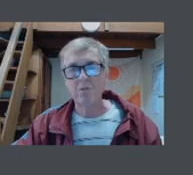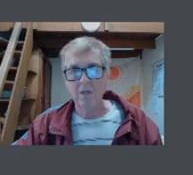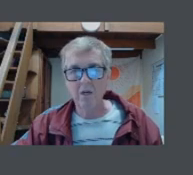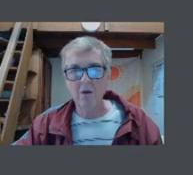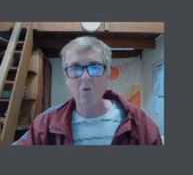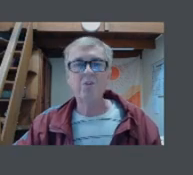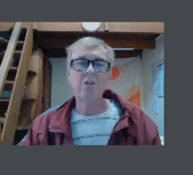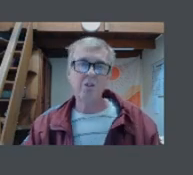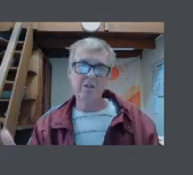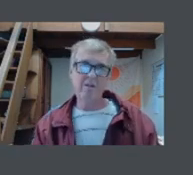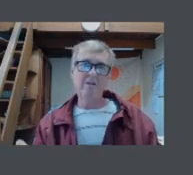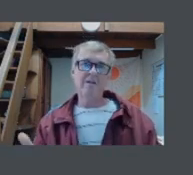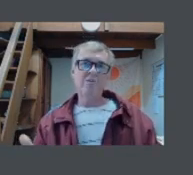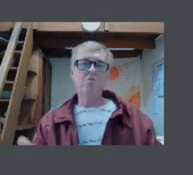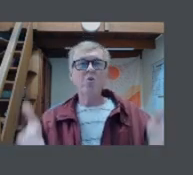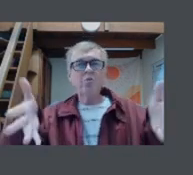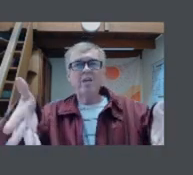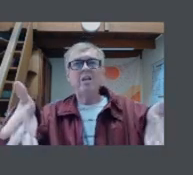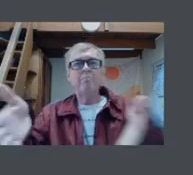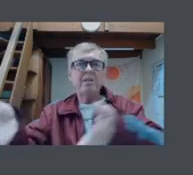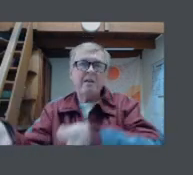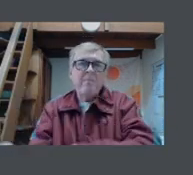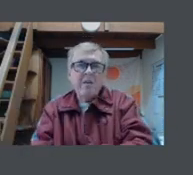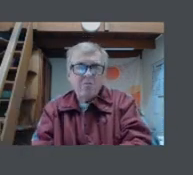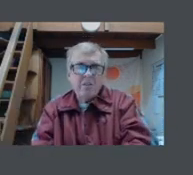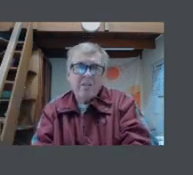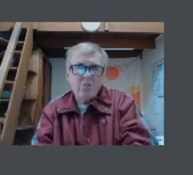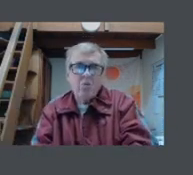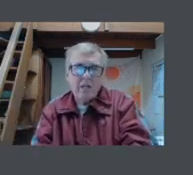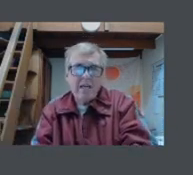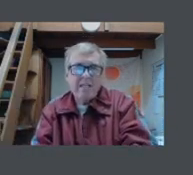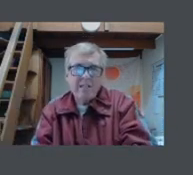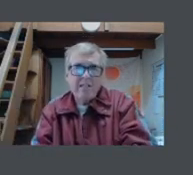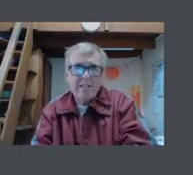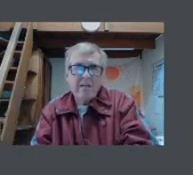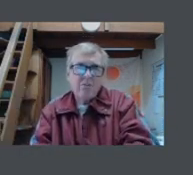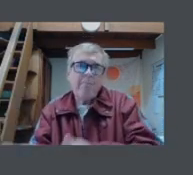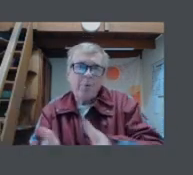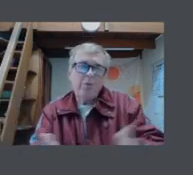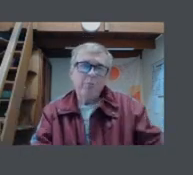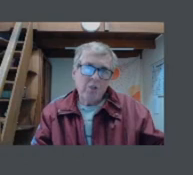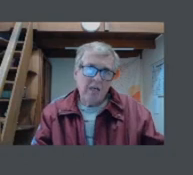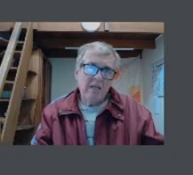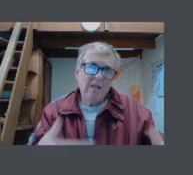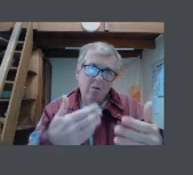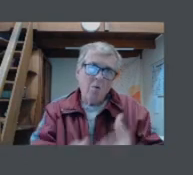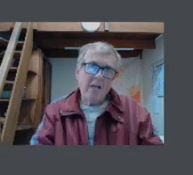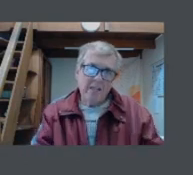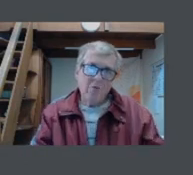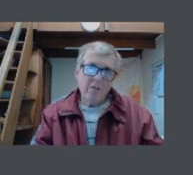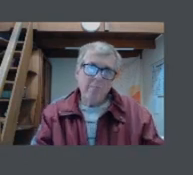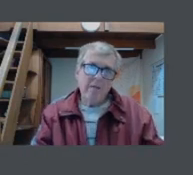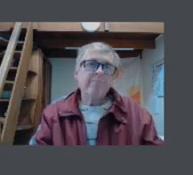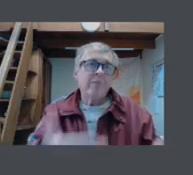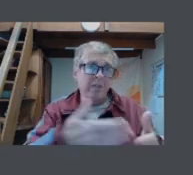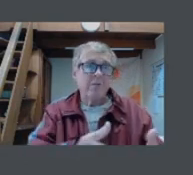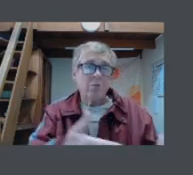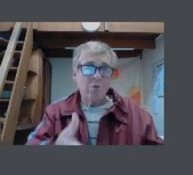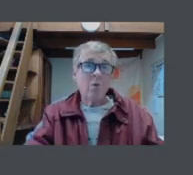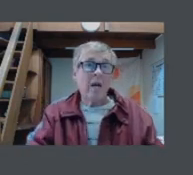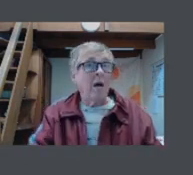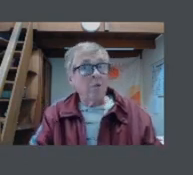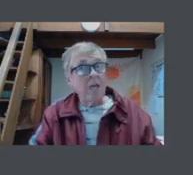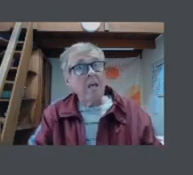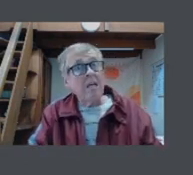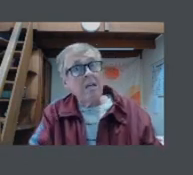6000 kg ou seja Eu sou Pereira casamentos e 6 toneladas Você pode buscar a categoria B